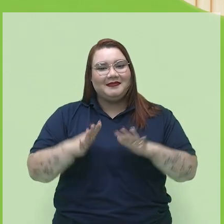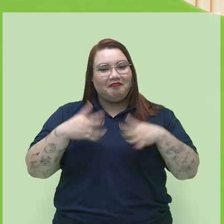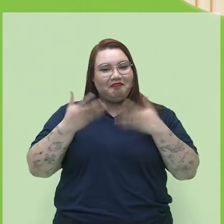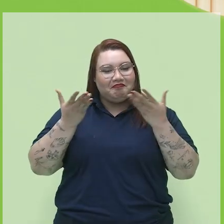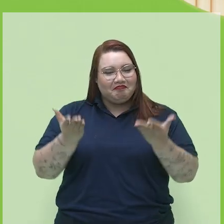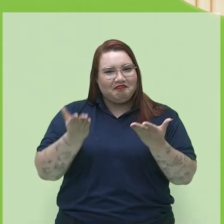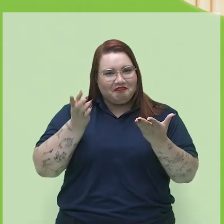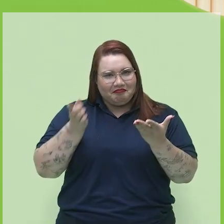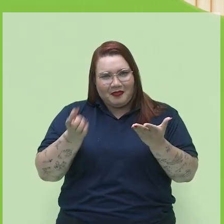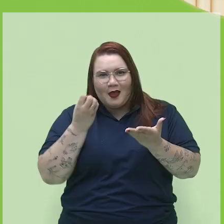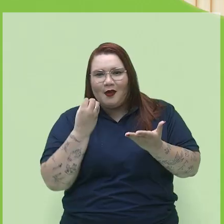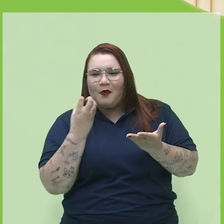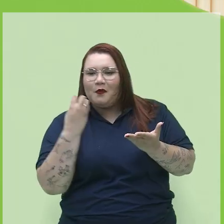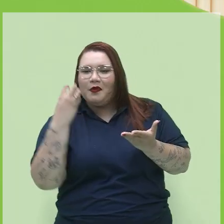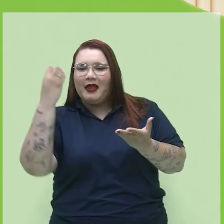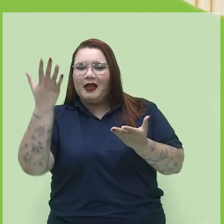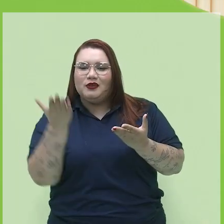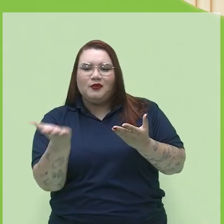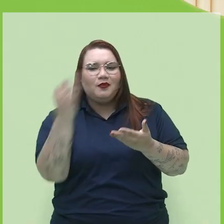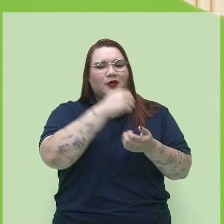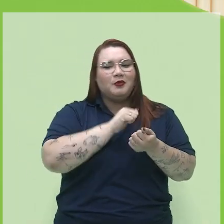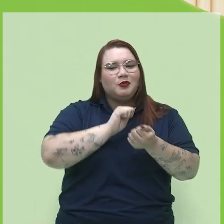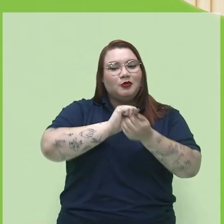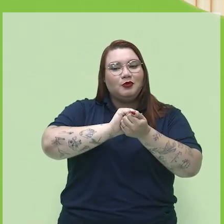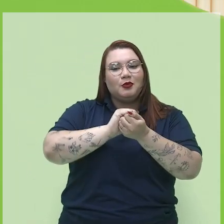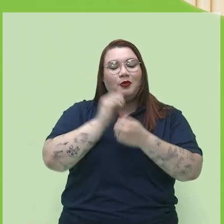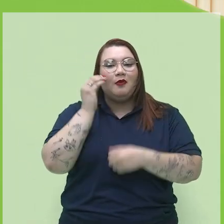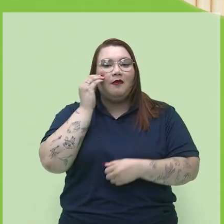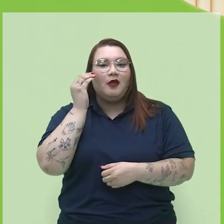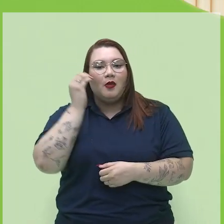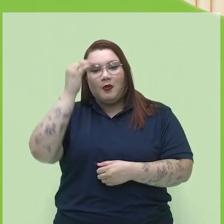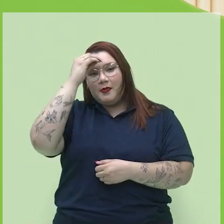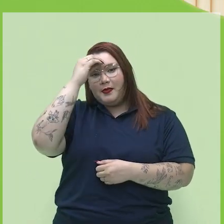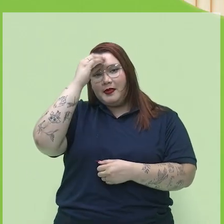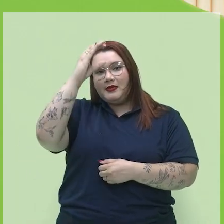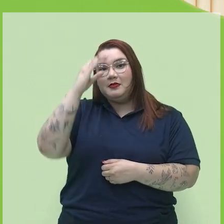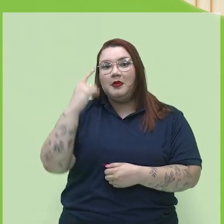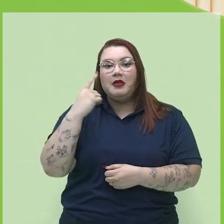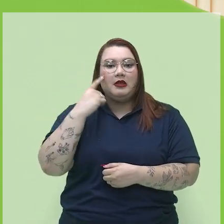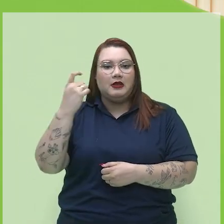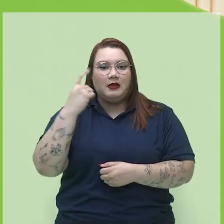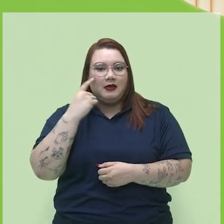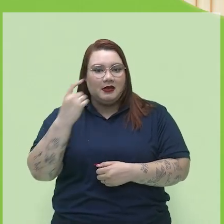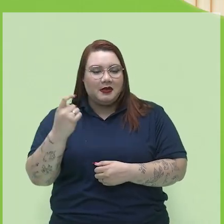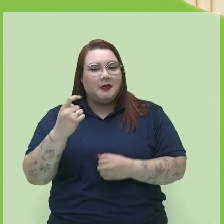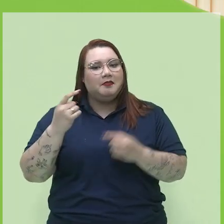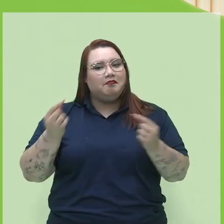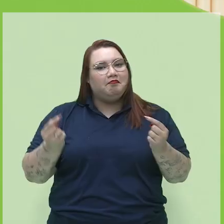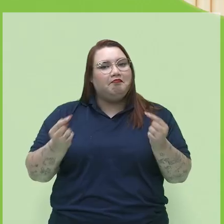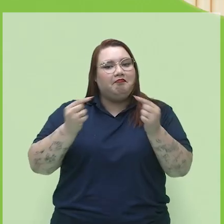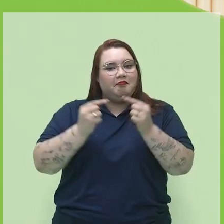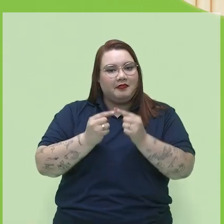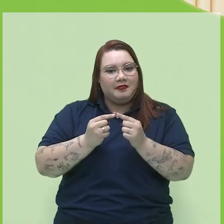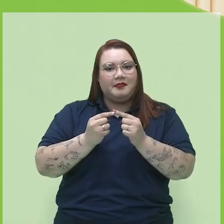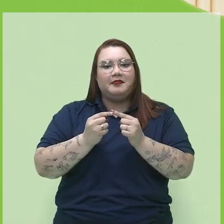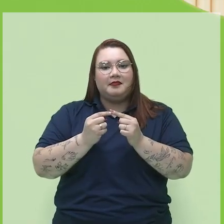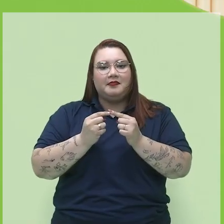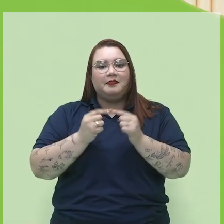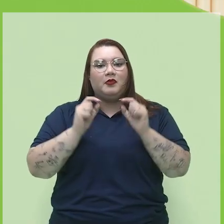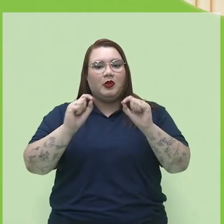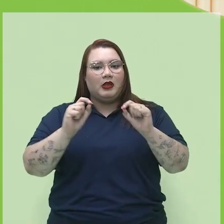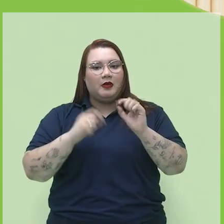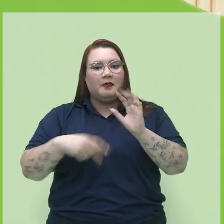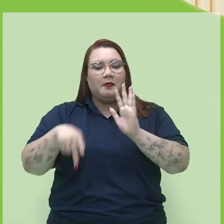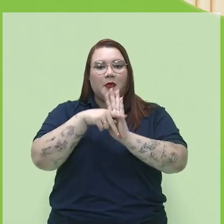E é nessa viagem aí que eu convido a vocês a compartilhar um conhecimento bem interessante e atualizado aí no